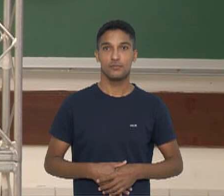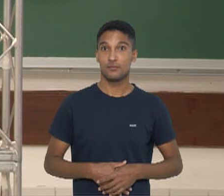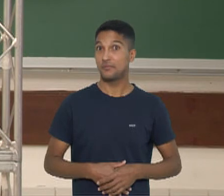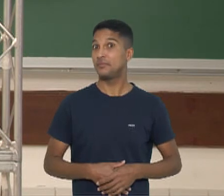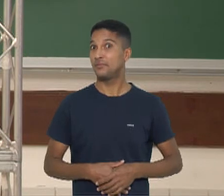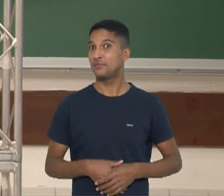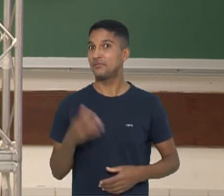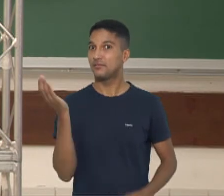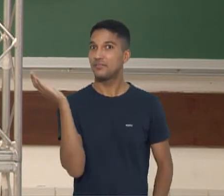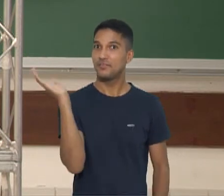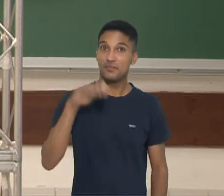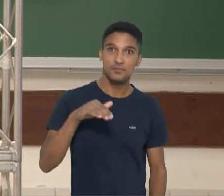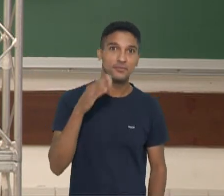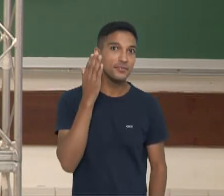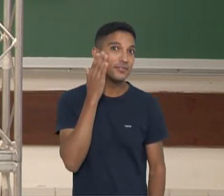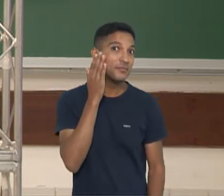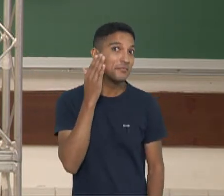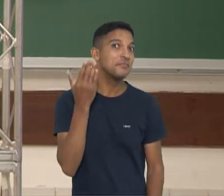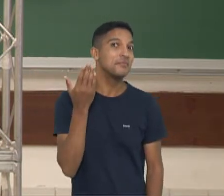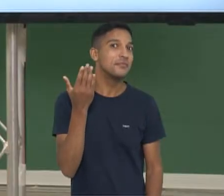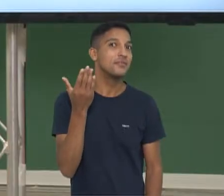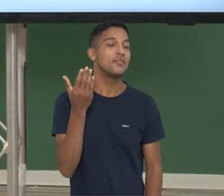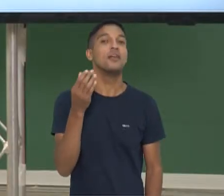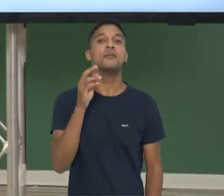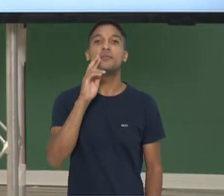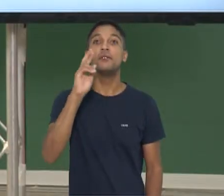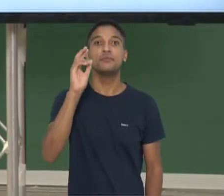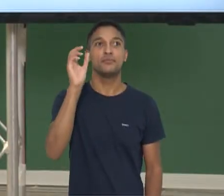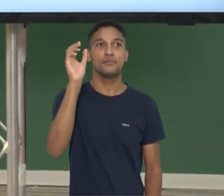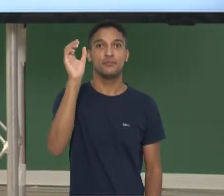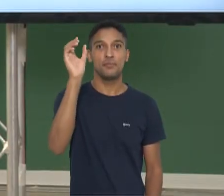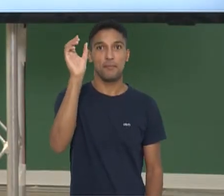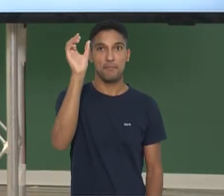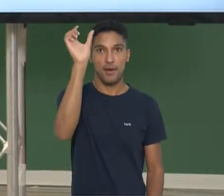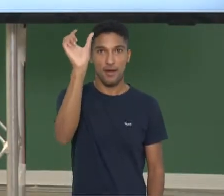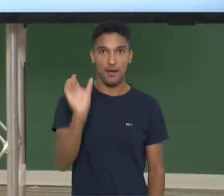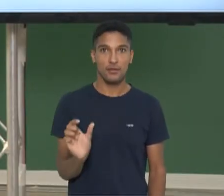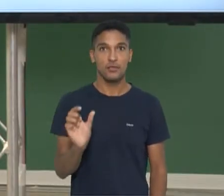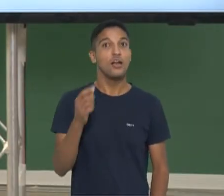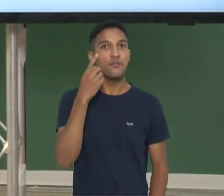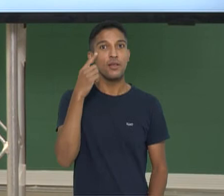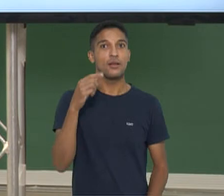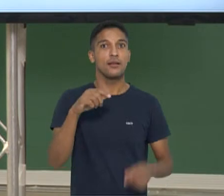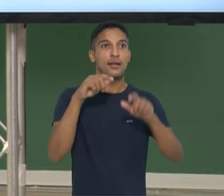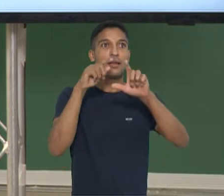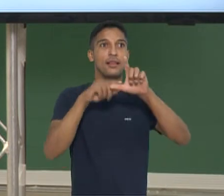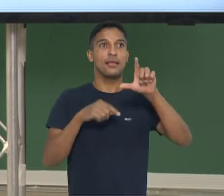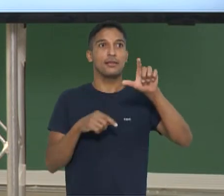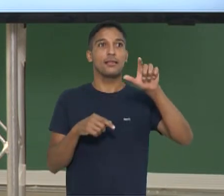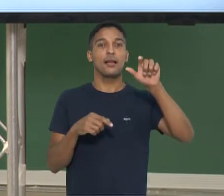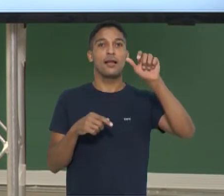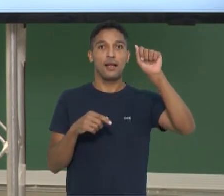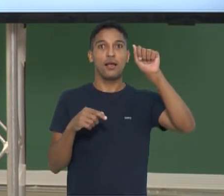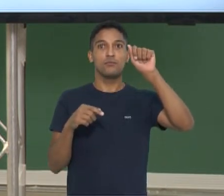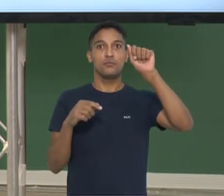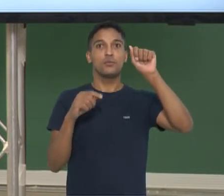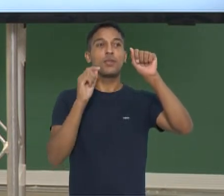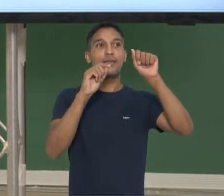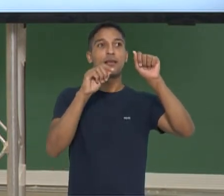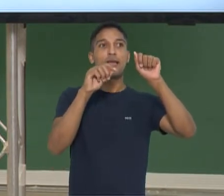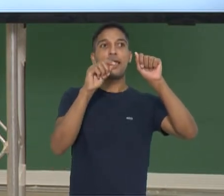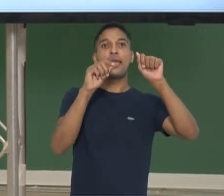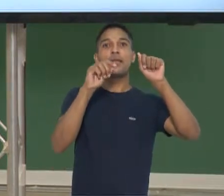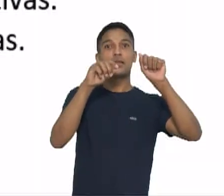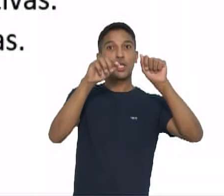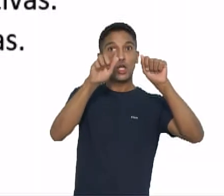Vamos saber então como foi. Vejam só, a letra A junto com o singular.